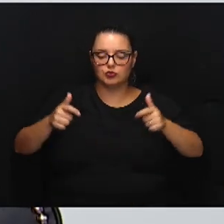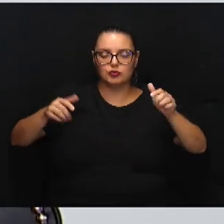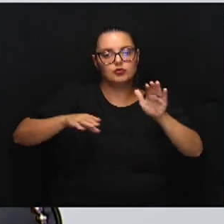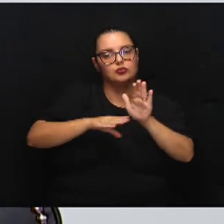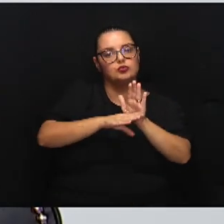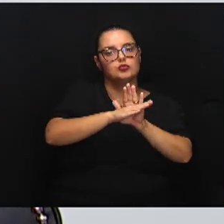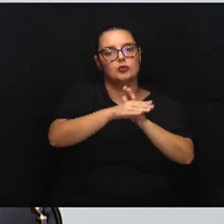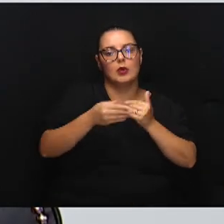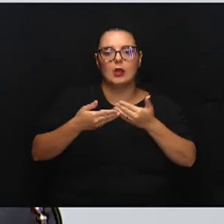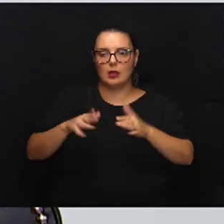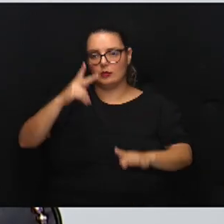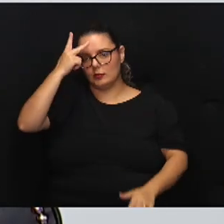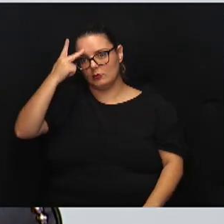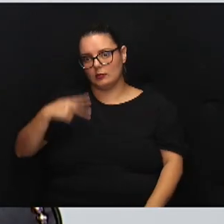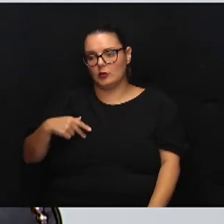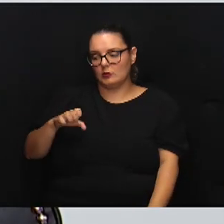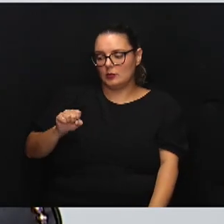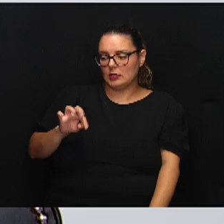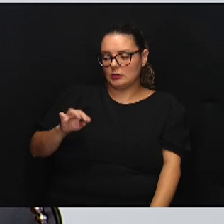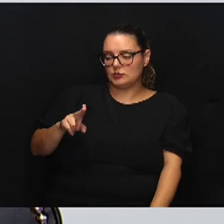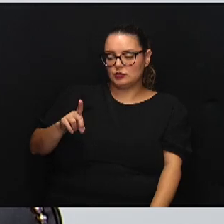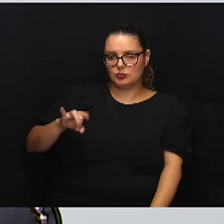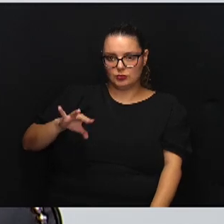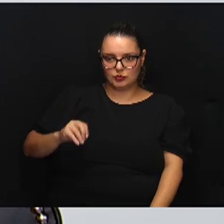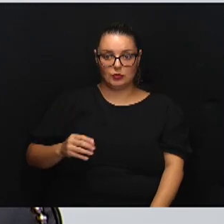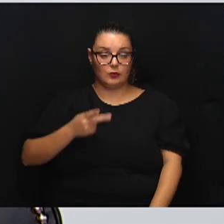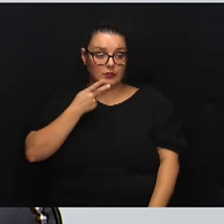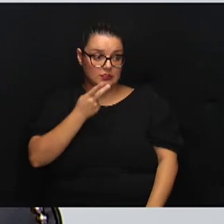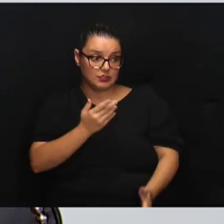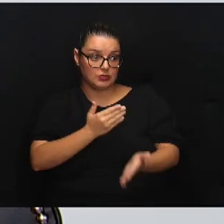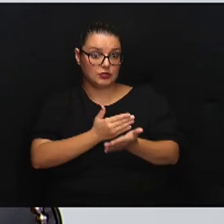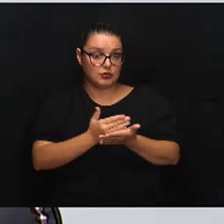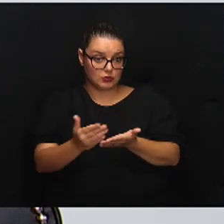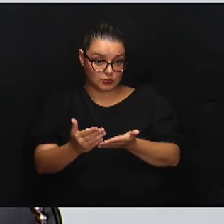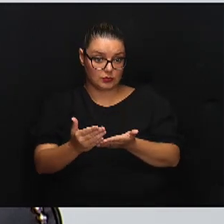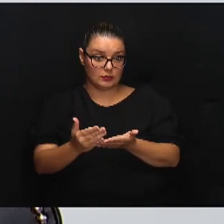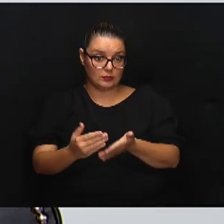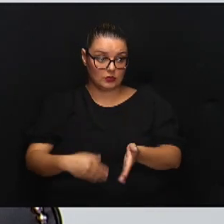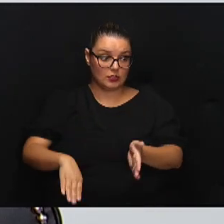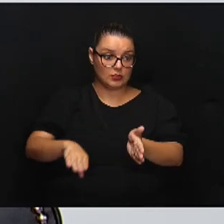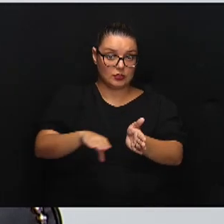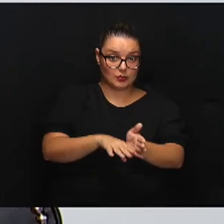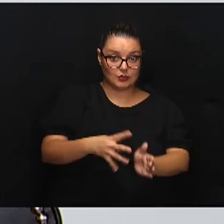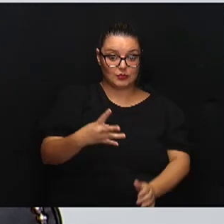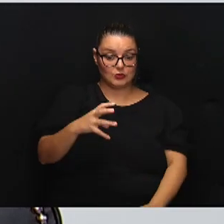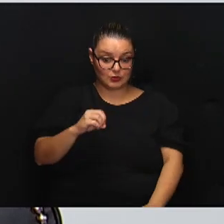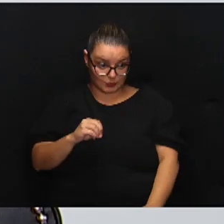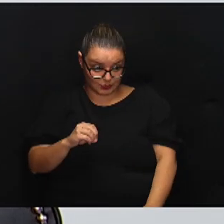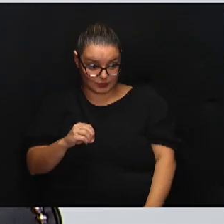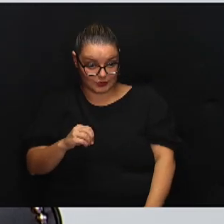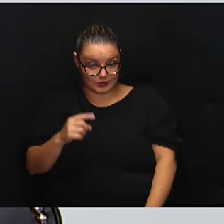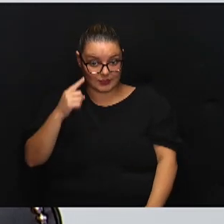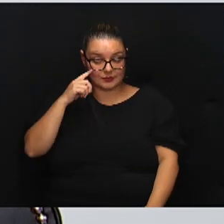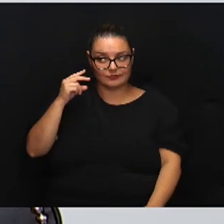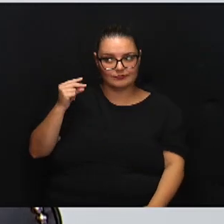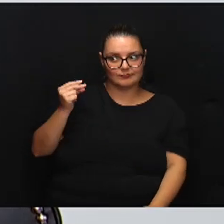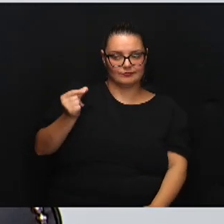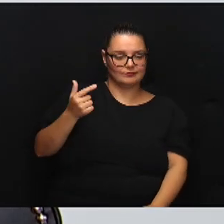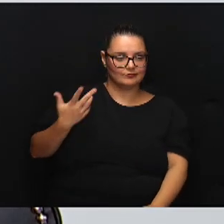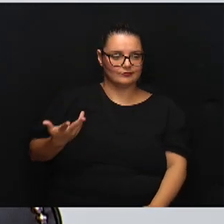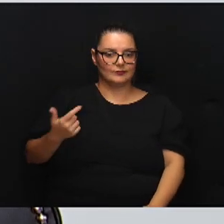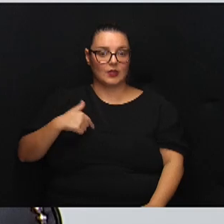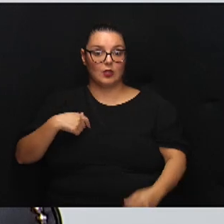estar abrindo meu próprio estúdio. Você disse que inicialmente foi a chegada aos 40 que deu esse insight,